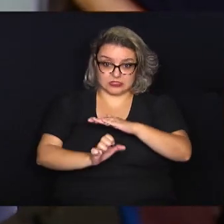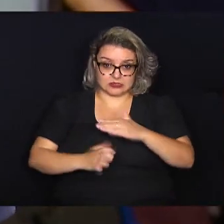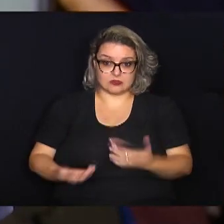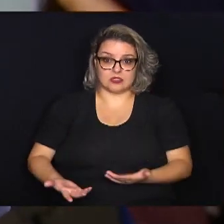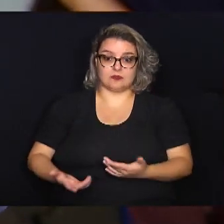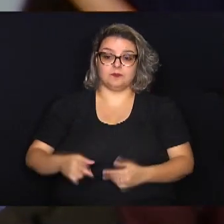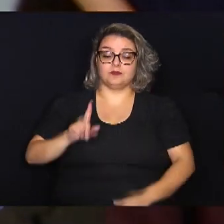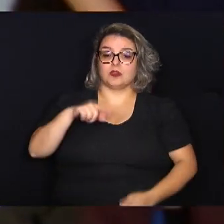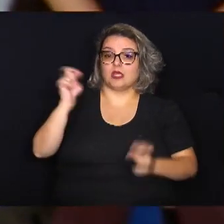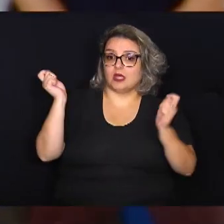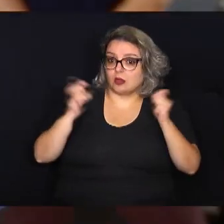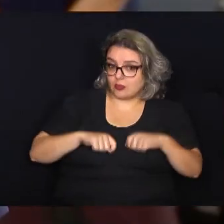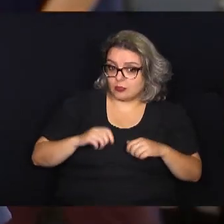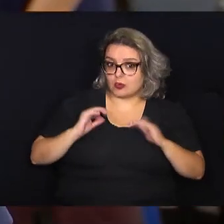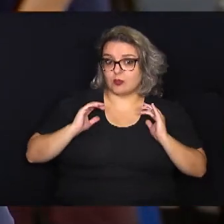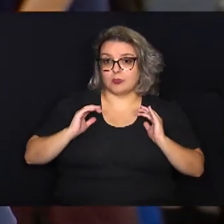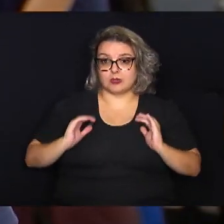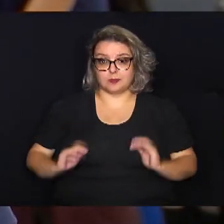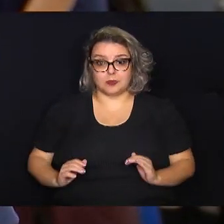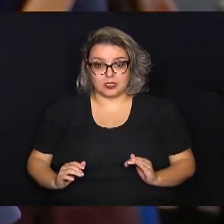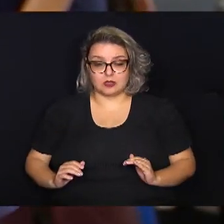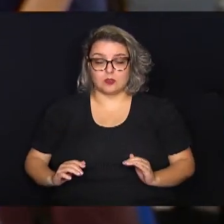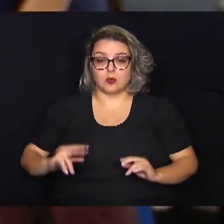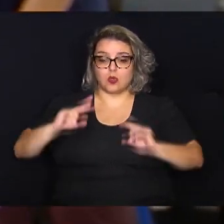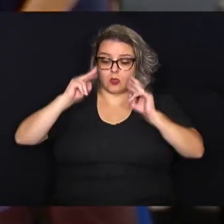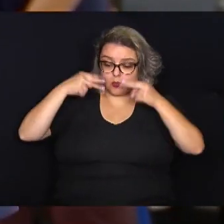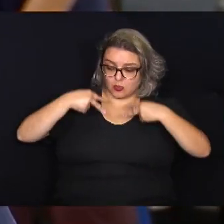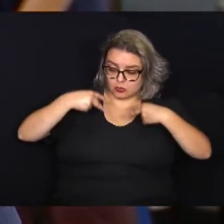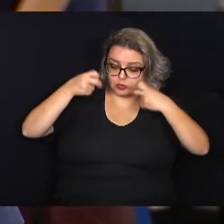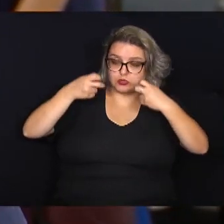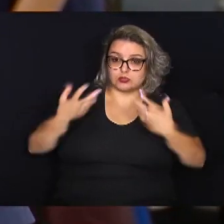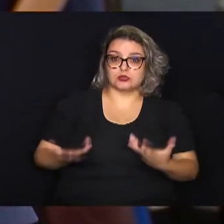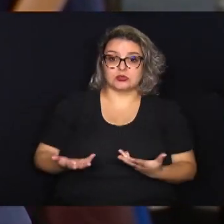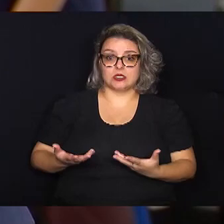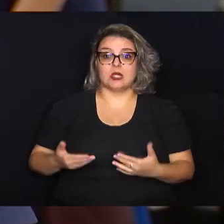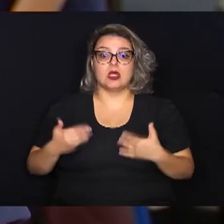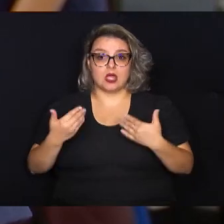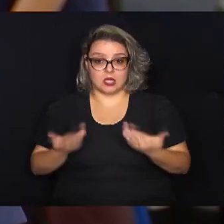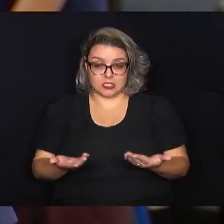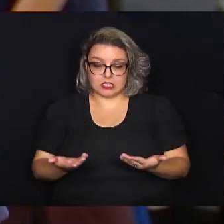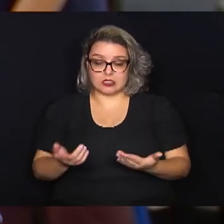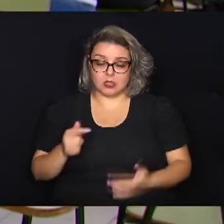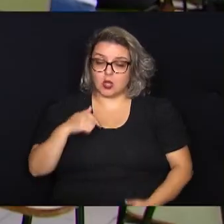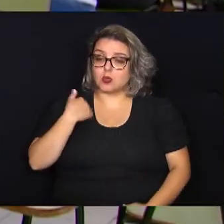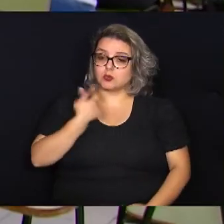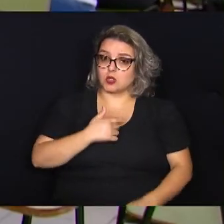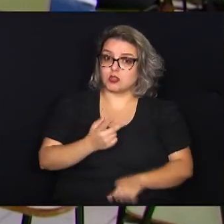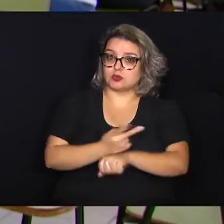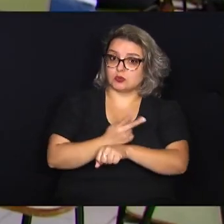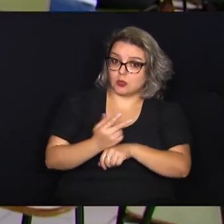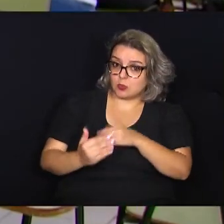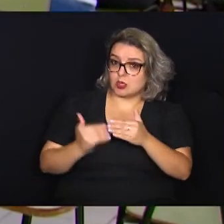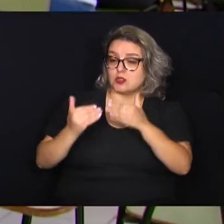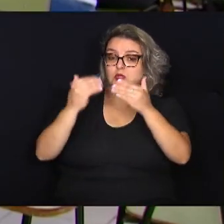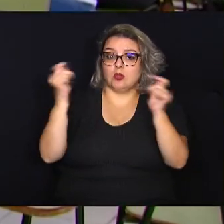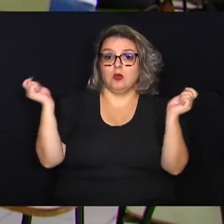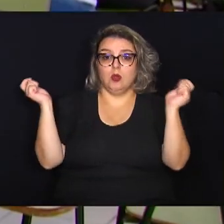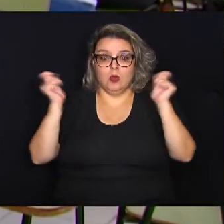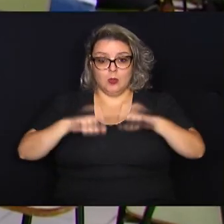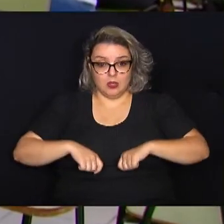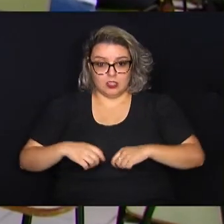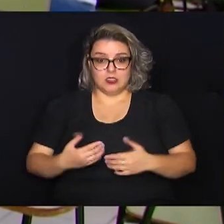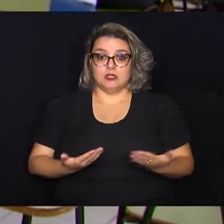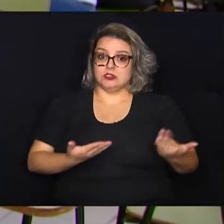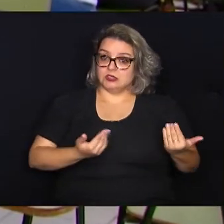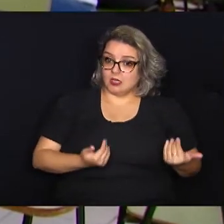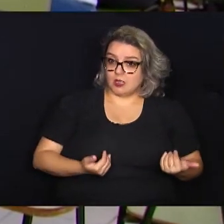as competências comportamentais, autoconhecimento. Então, a gente busca desenvolver o potencial do jovem,